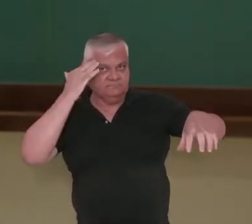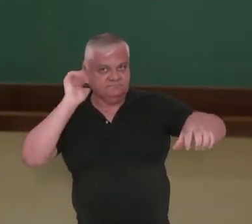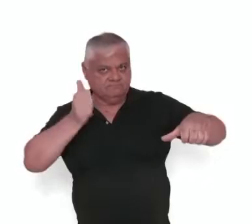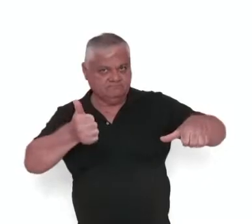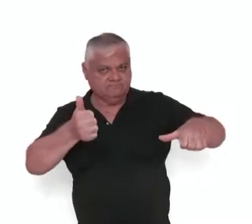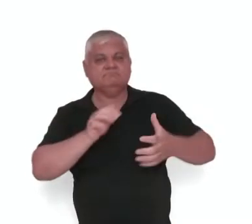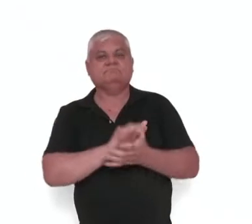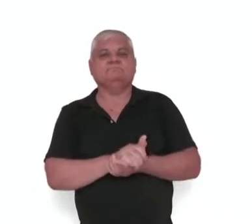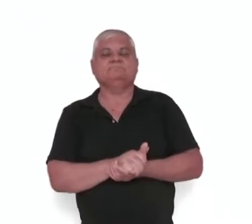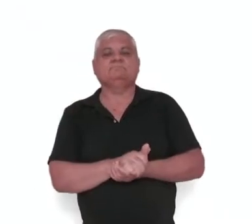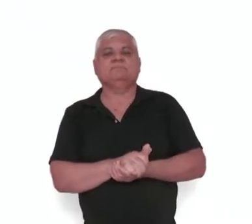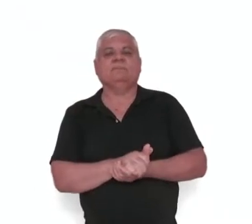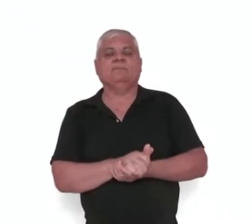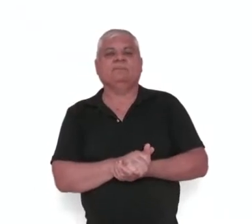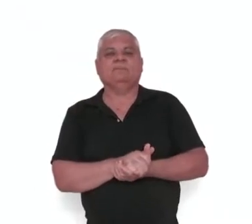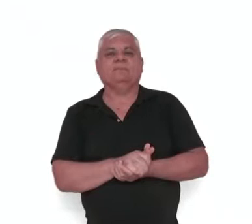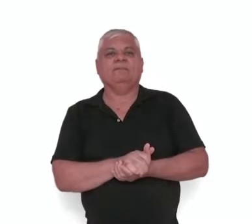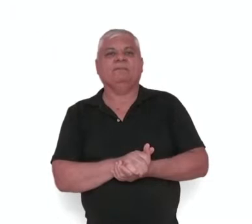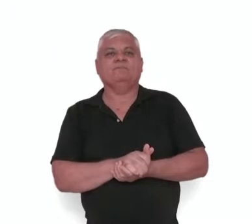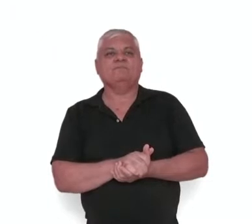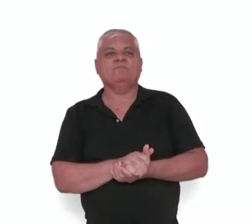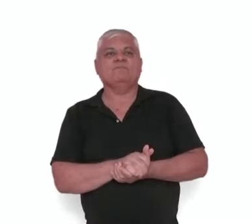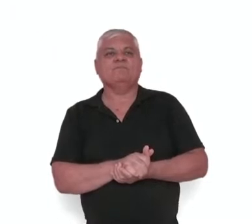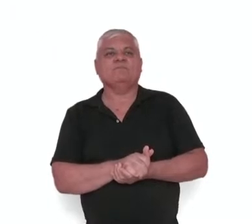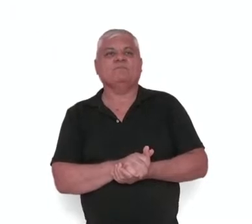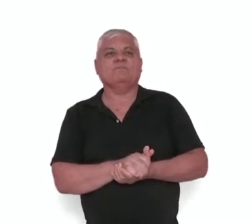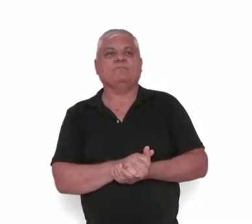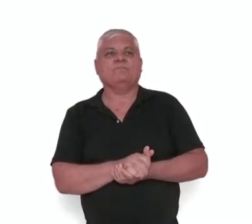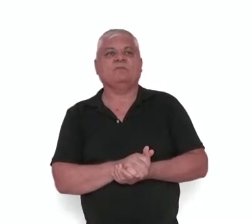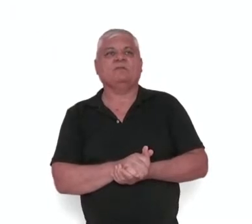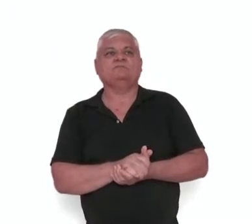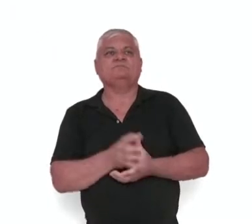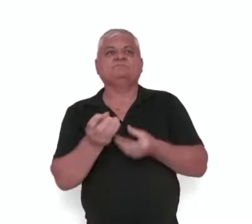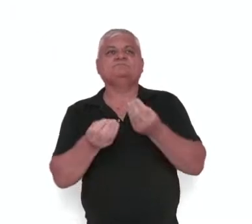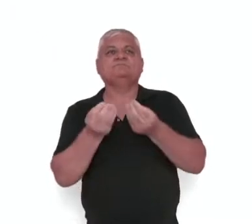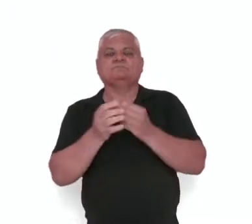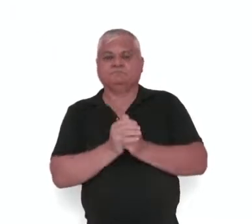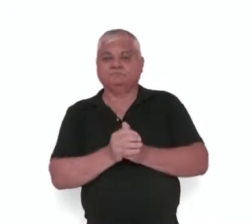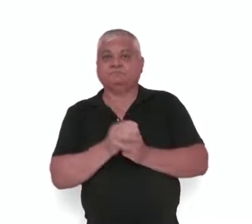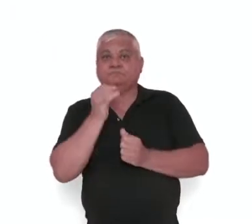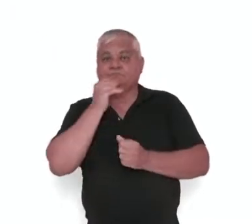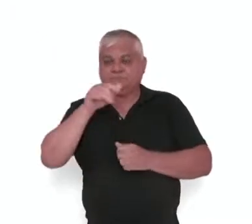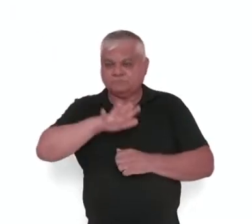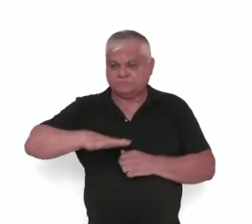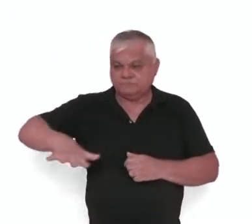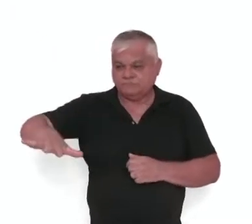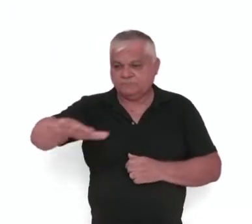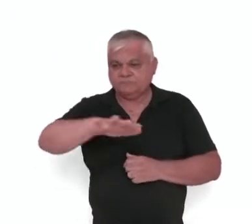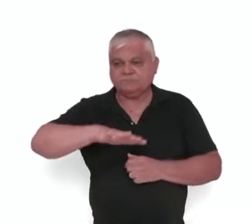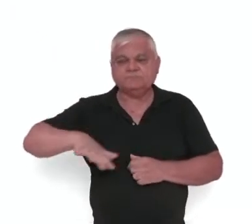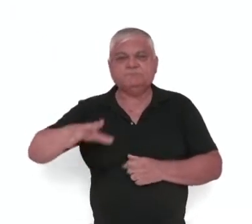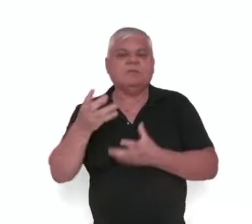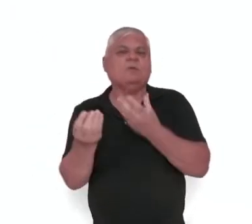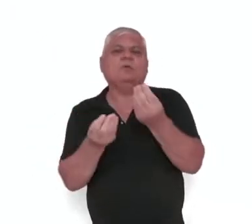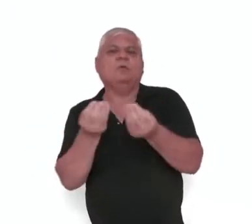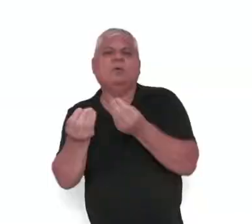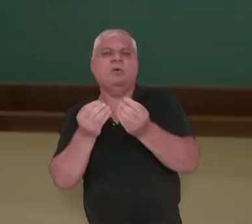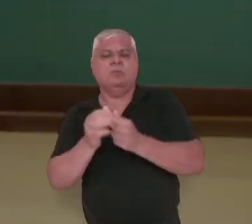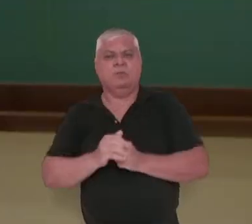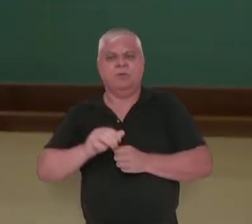gente. Vamos falar, então, aqui do reino Monera, né? Na saúde pública e também na economia,